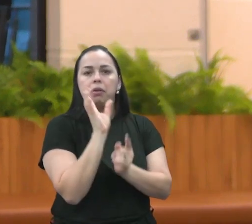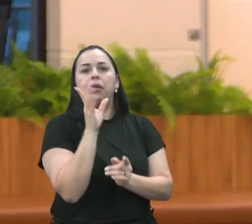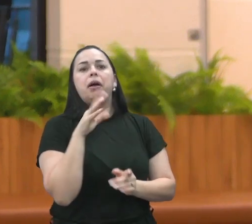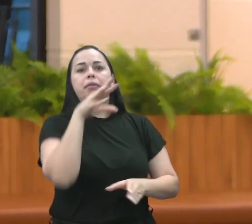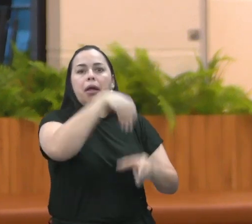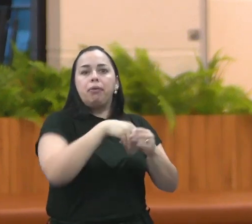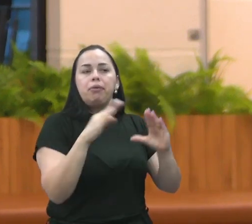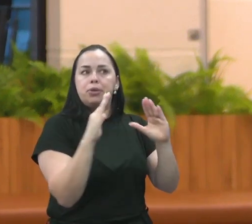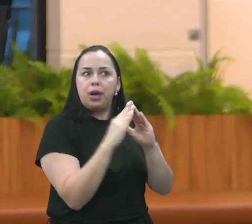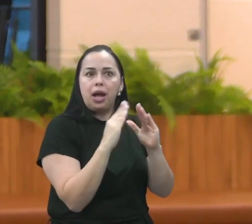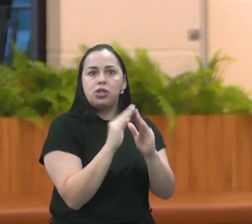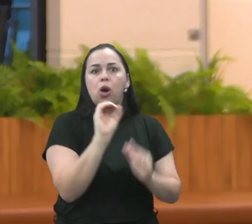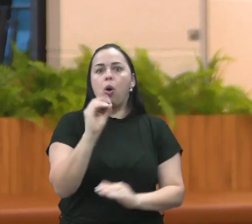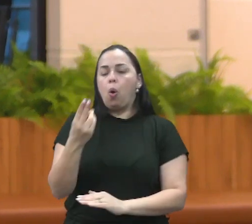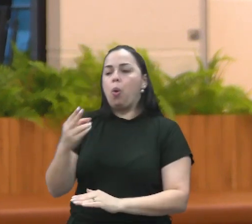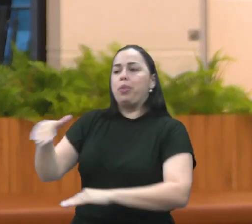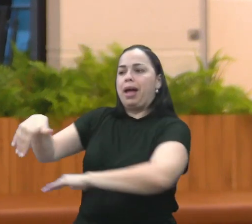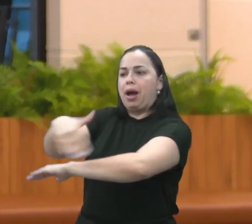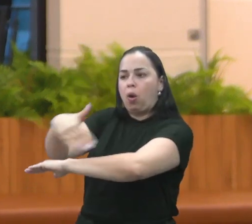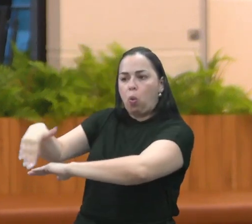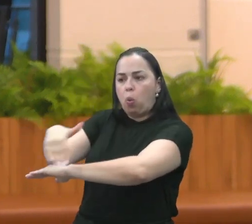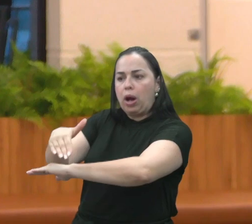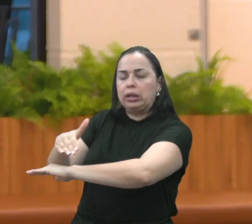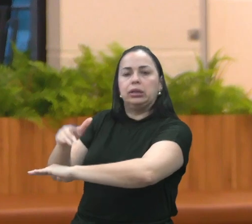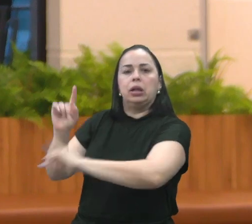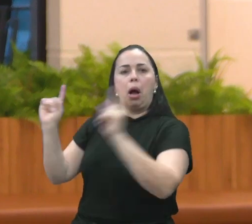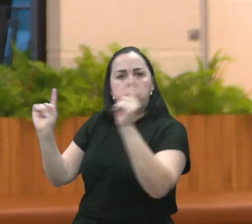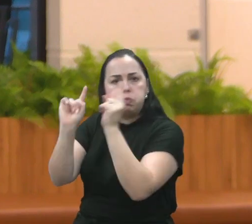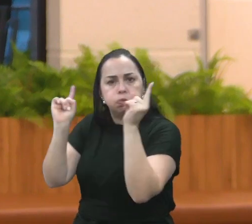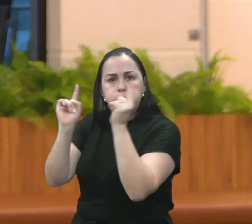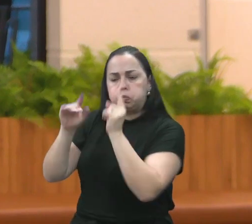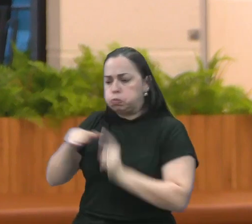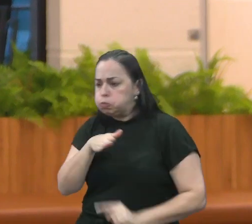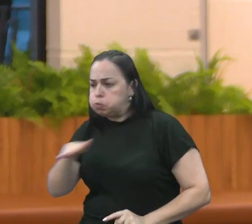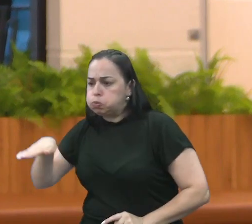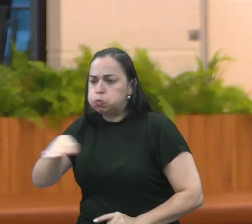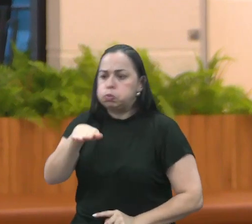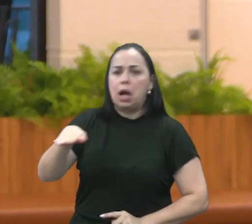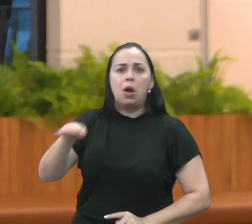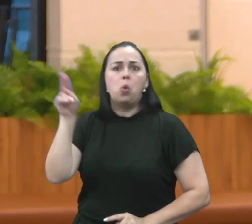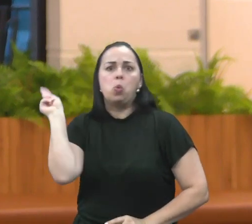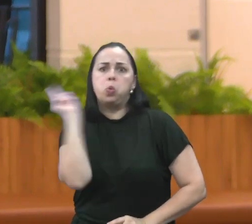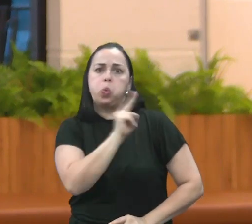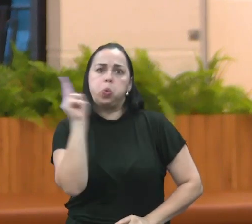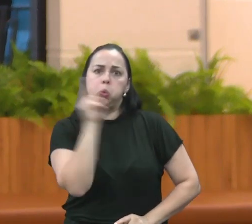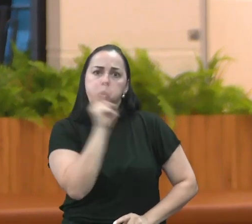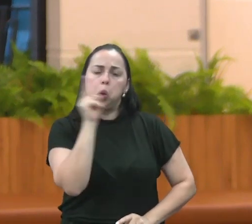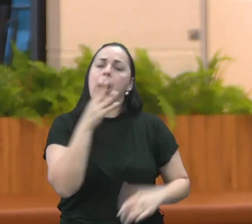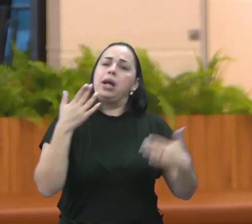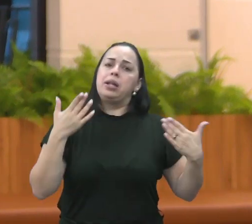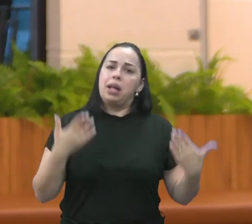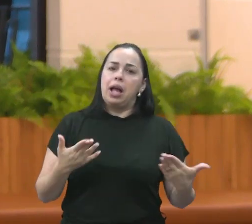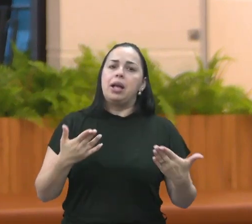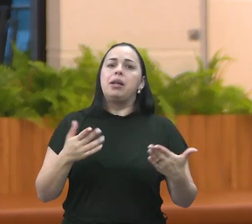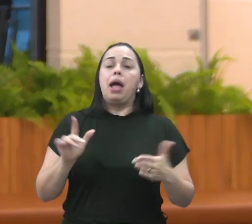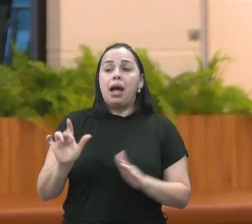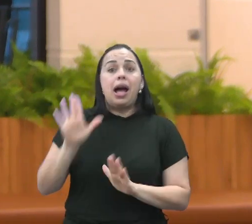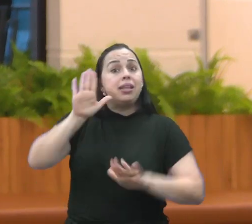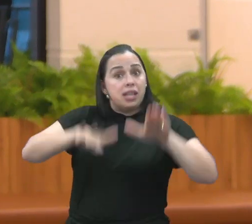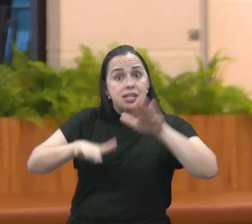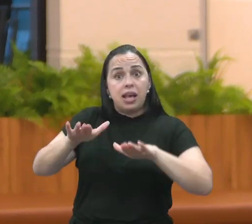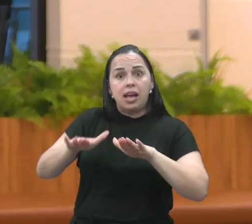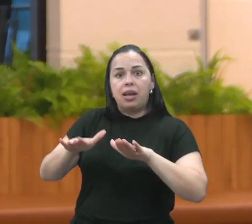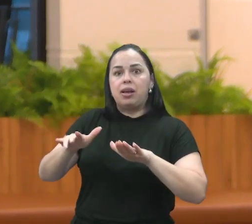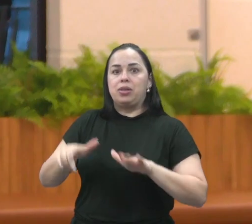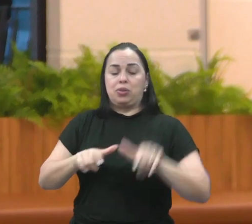pré-hospitalar é realizado em casa ou na rua e está relacionado, na maioria das vezes, a um atendimento de emergência. Ele é muitas